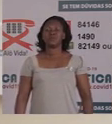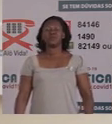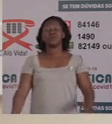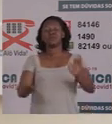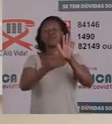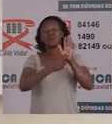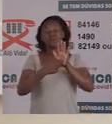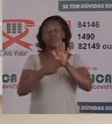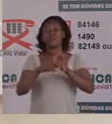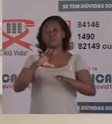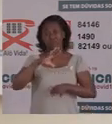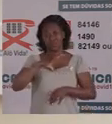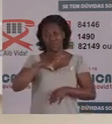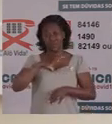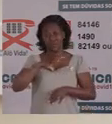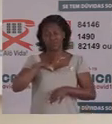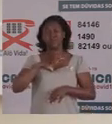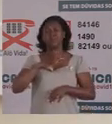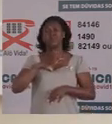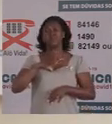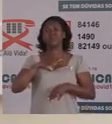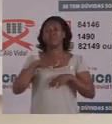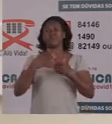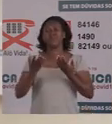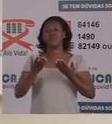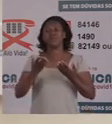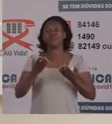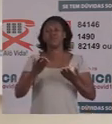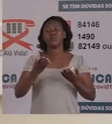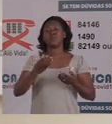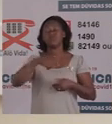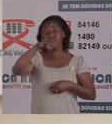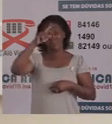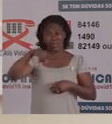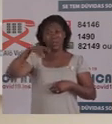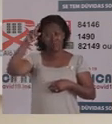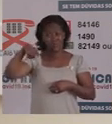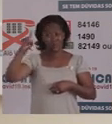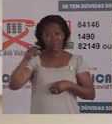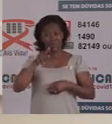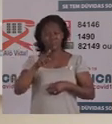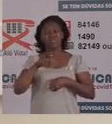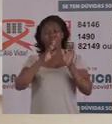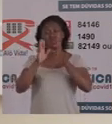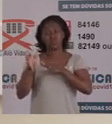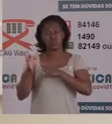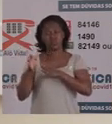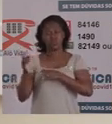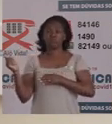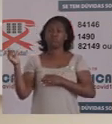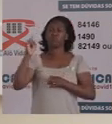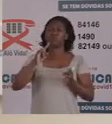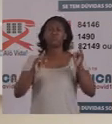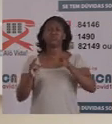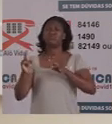Aqui nós temos, este gráfico mostra a proveniência dos indivíduos que testamos a partir